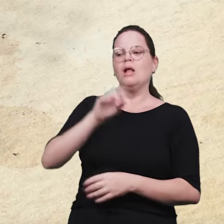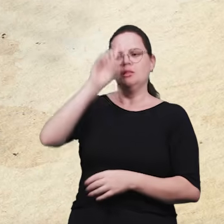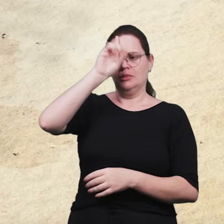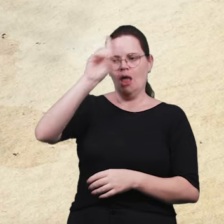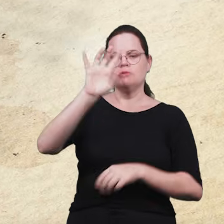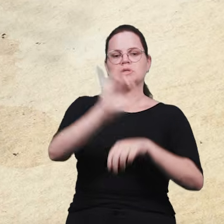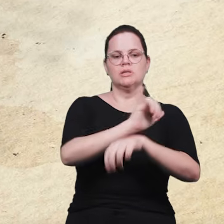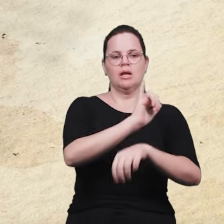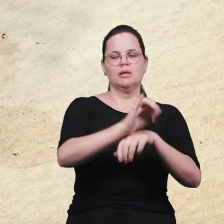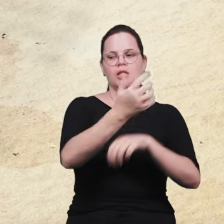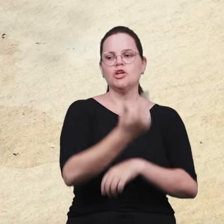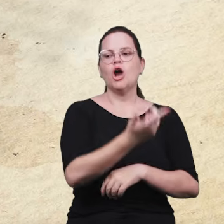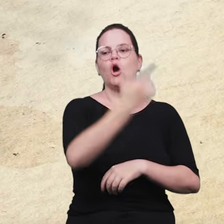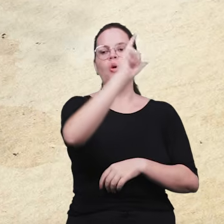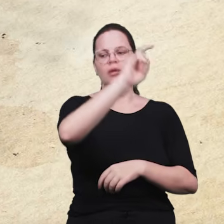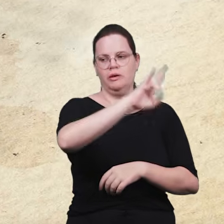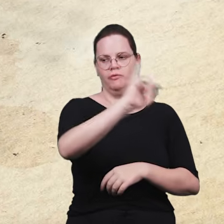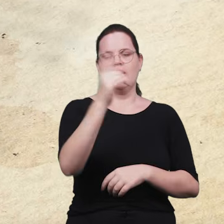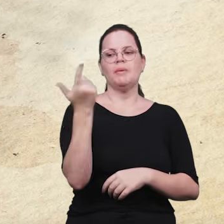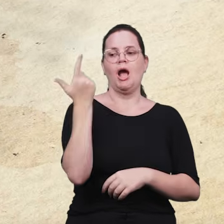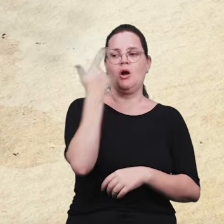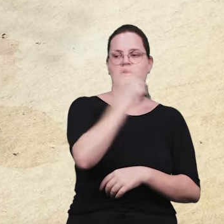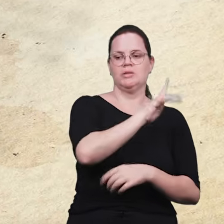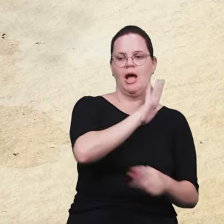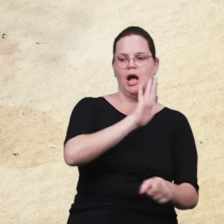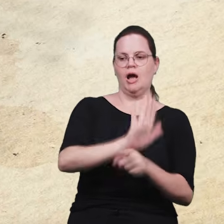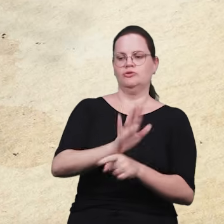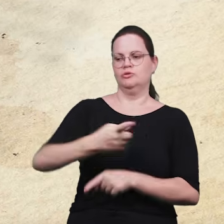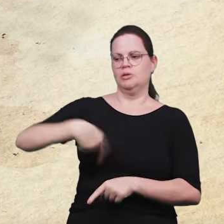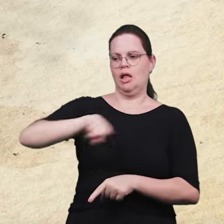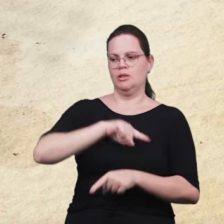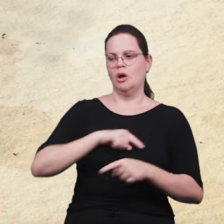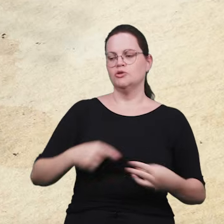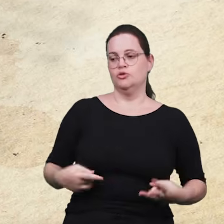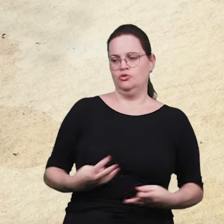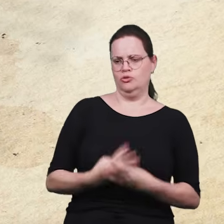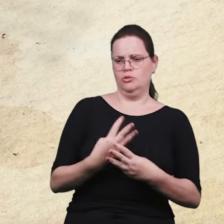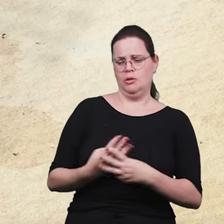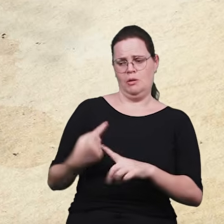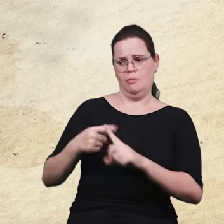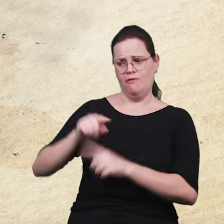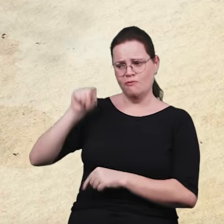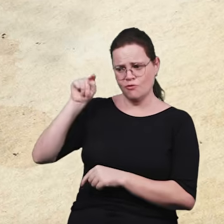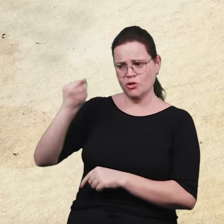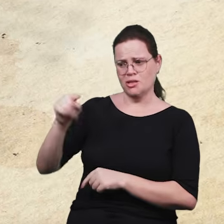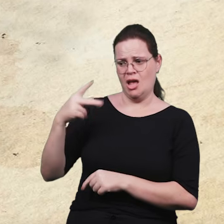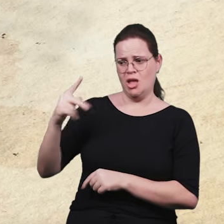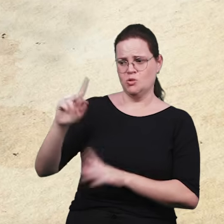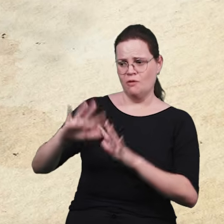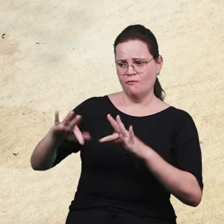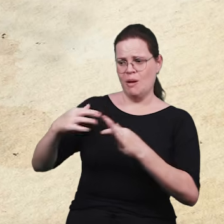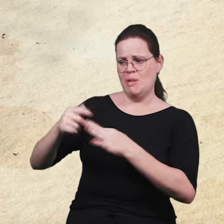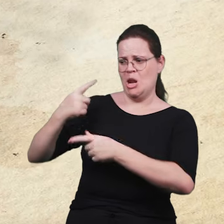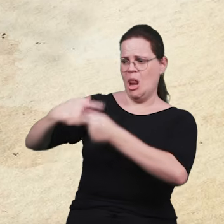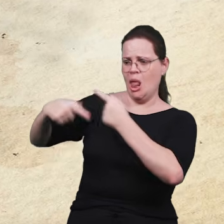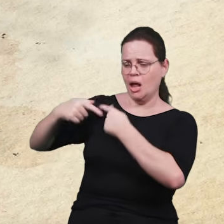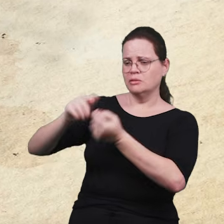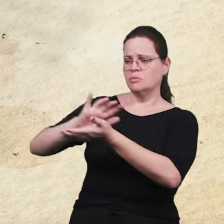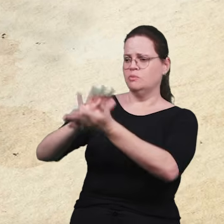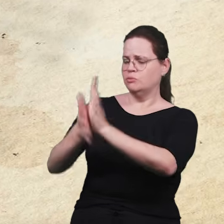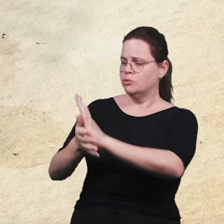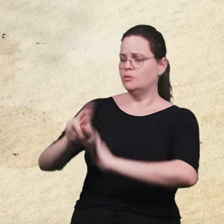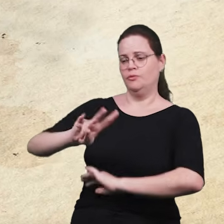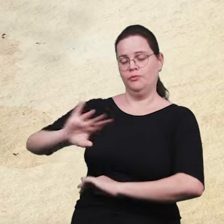livramento de outra parte virá para os judeus, mas tu e a tua casa de teu pai perecereis. E